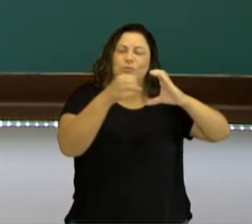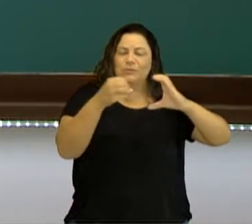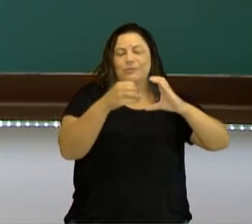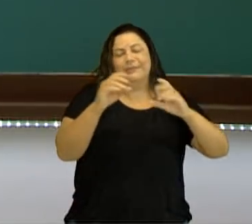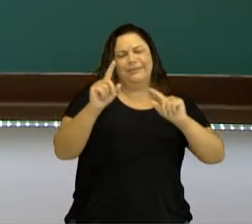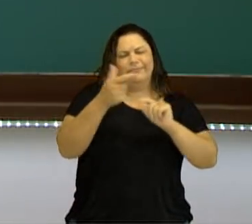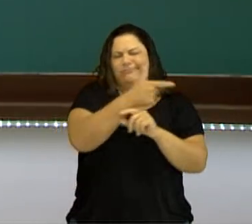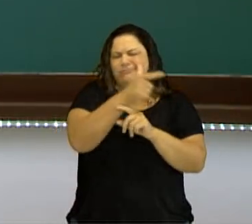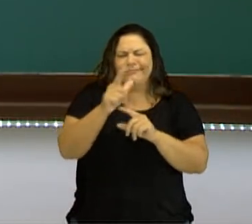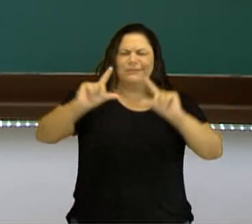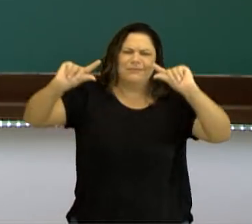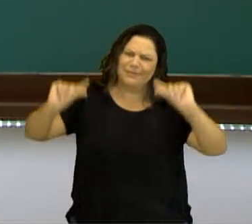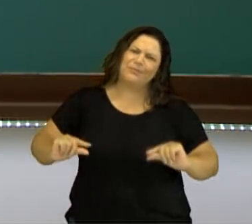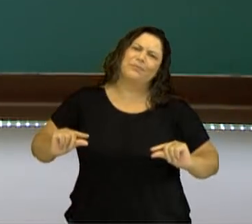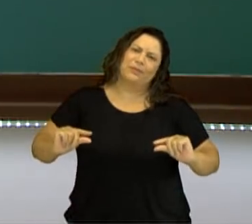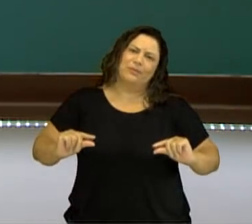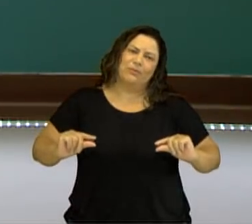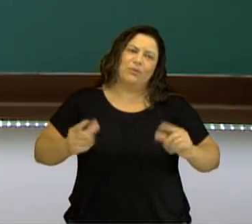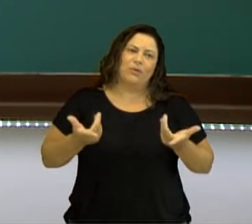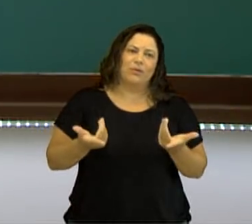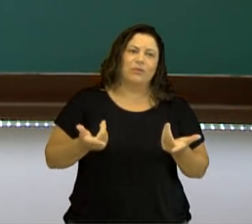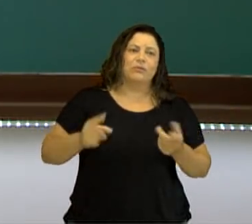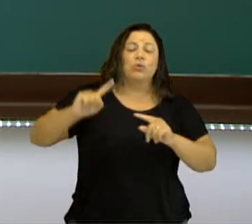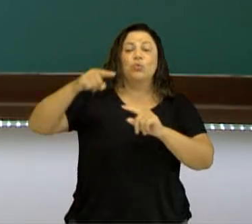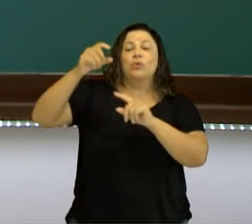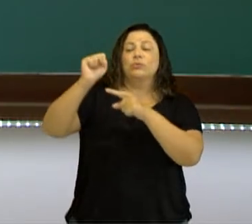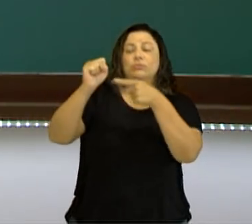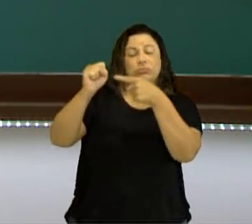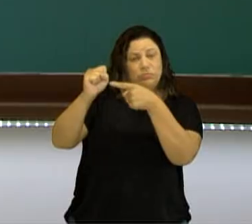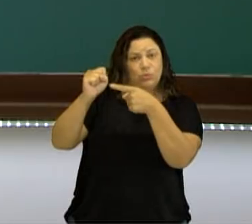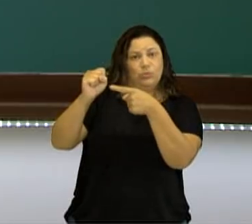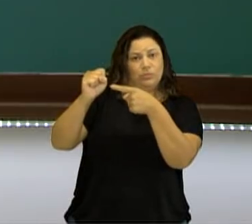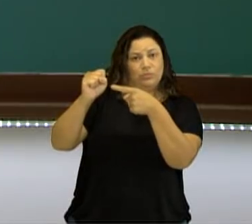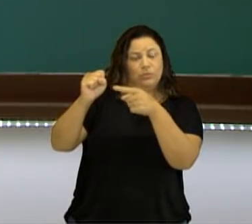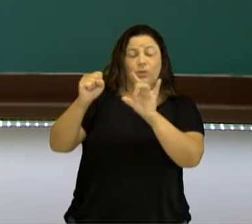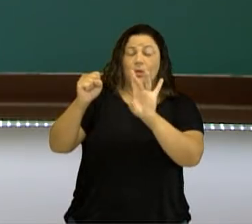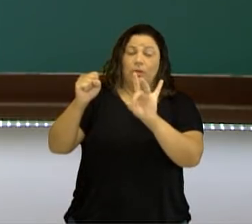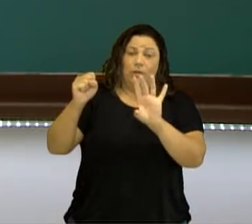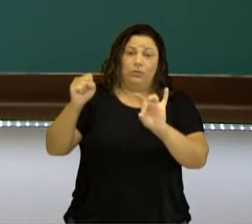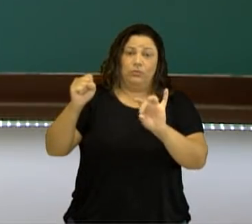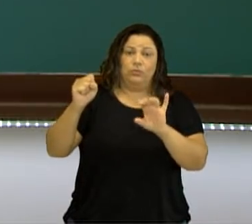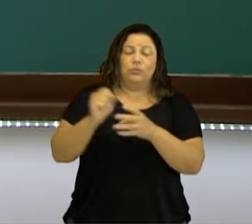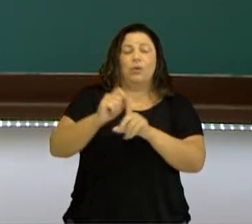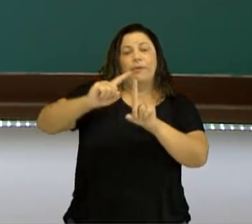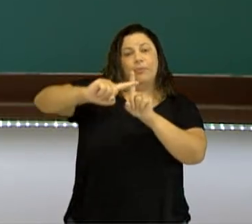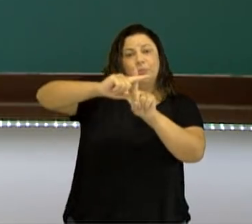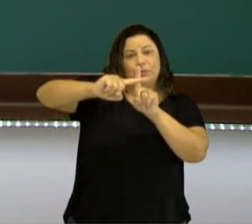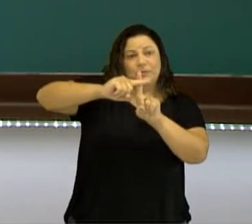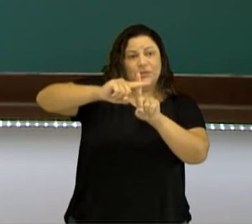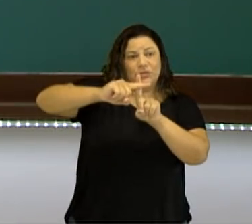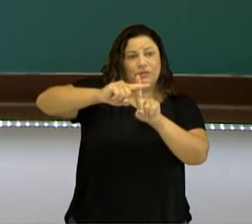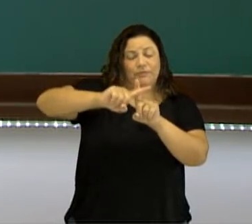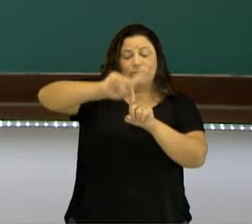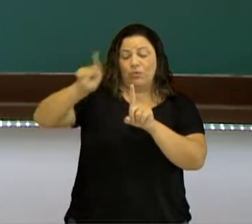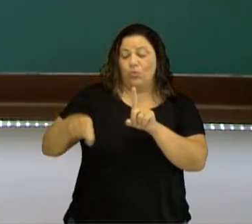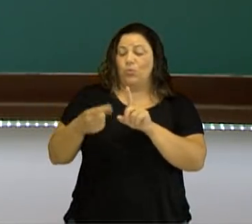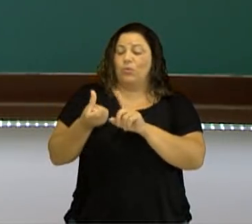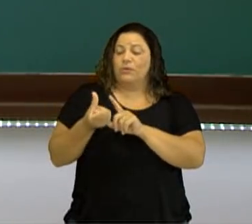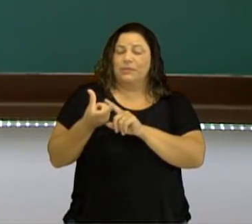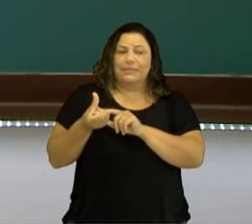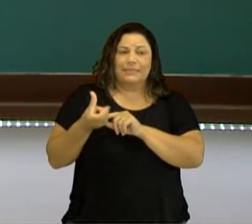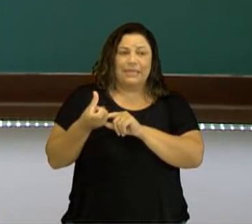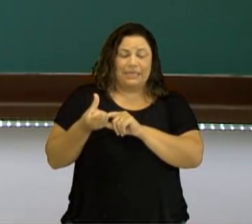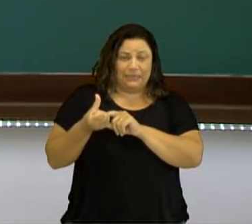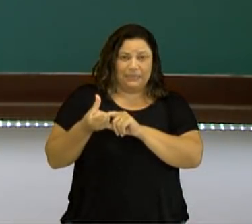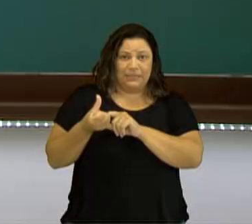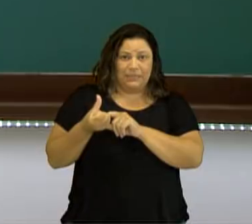do que só o prótons. Enquanto o 8 é só a quantidade de carga positiva, o 16 é a